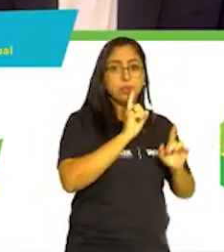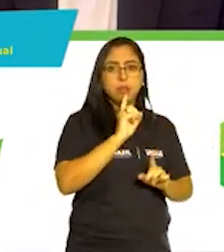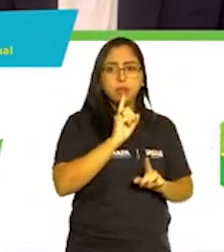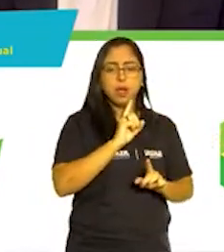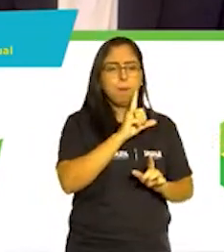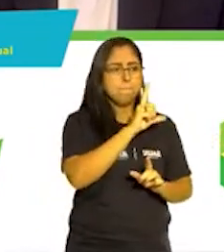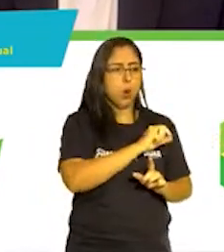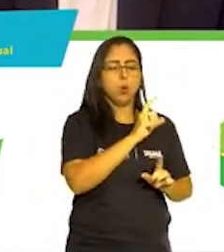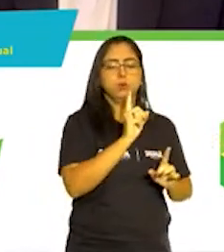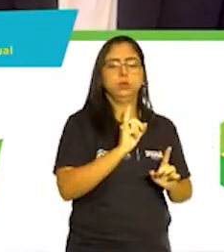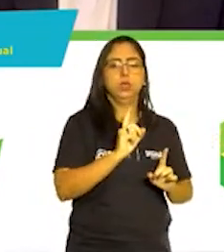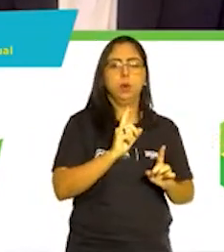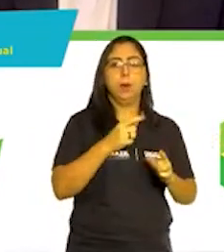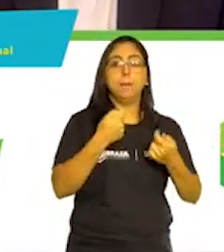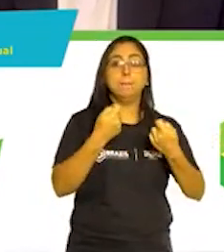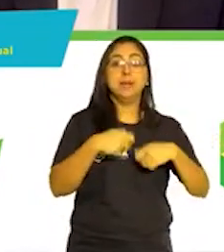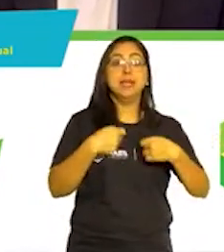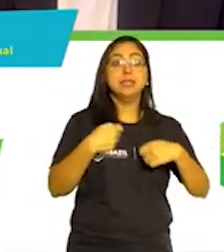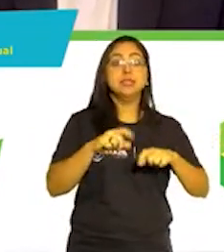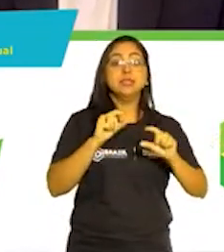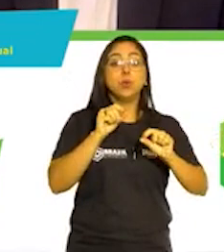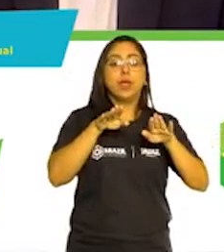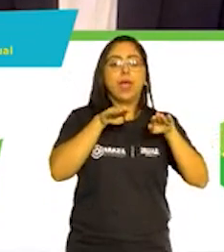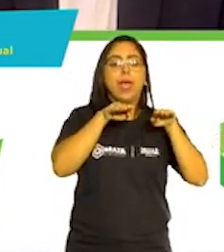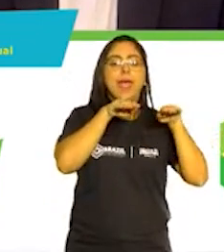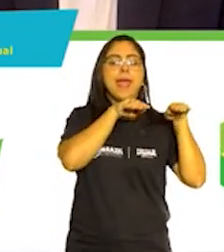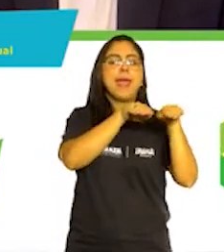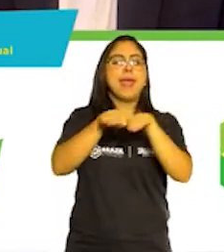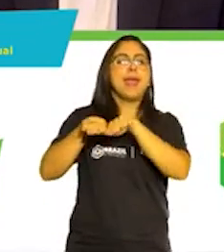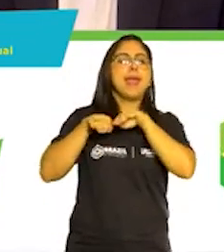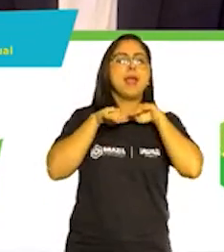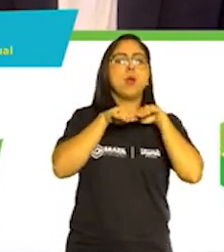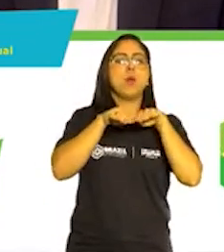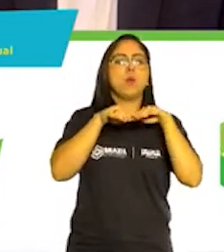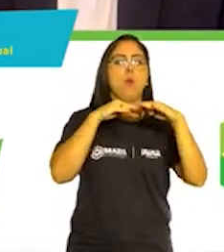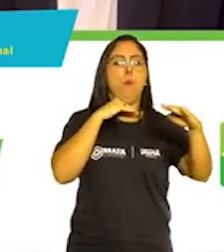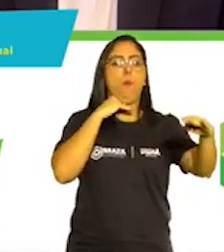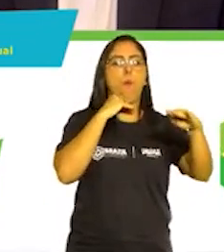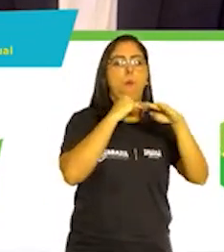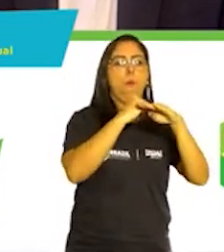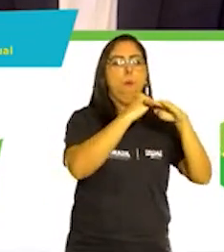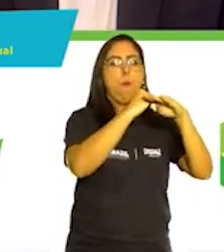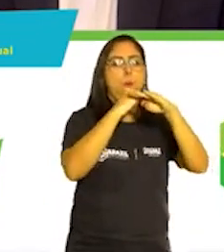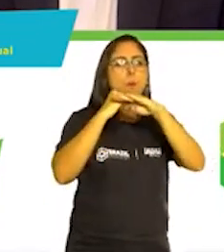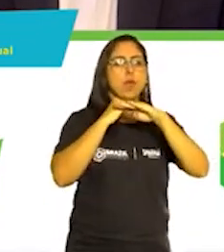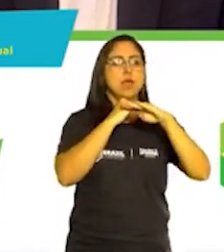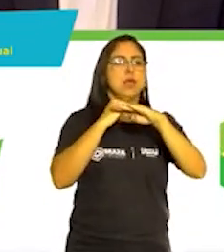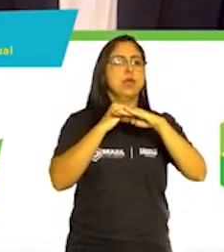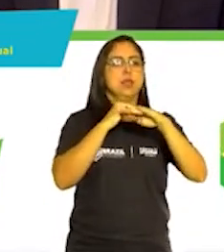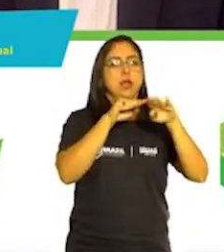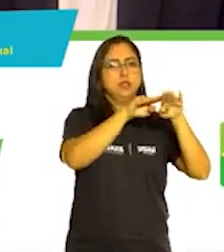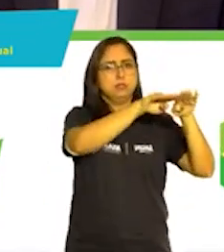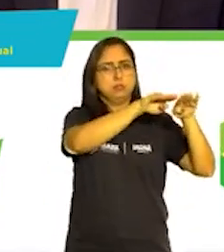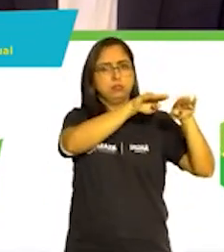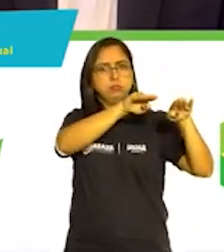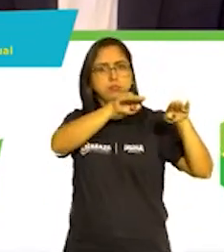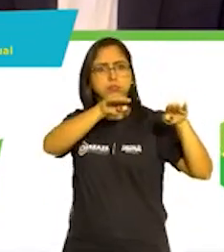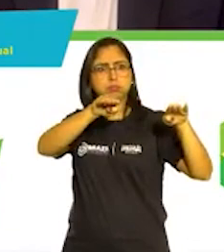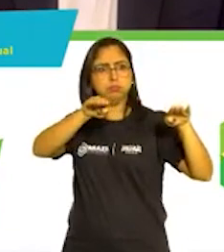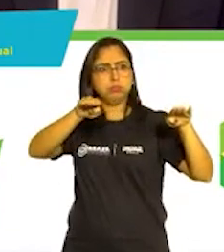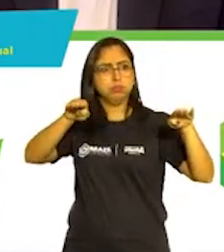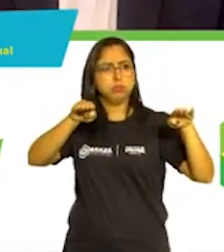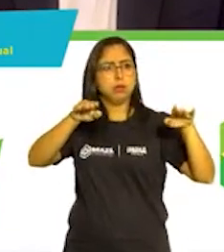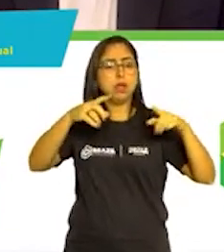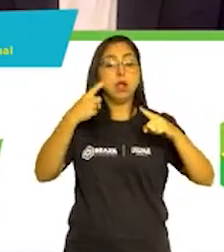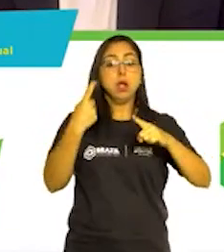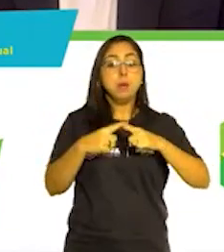de equidade horizontal. A gente tem que dizer o seguinte: você tem renda, você vai pagar a mesma taxa, independente